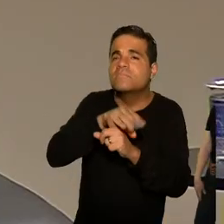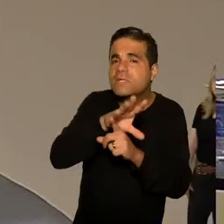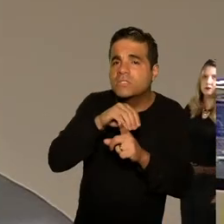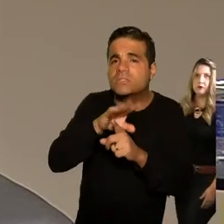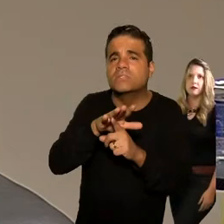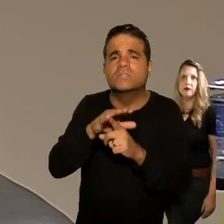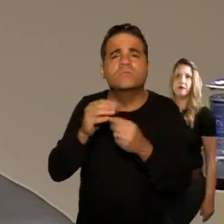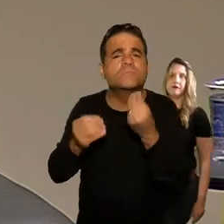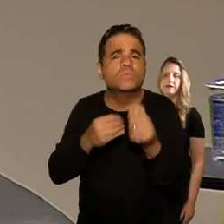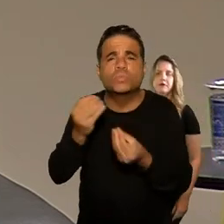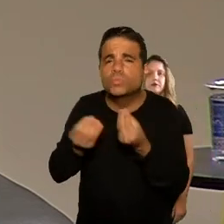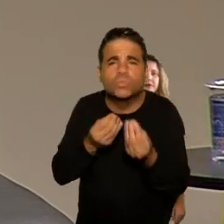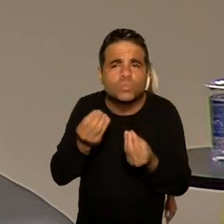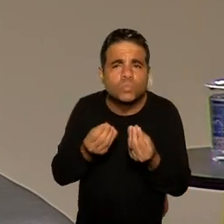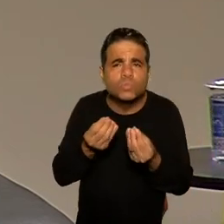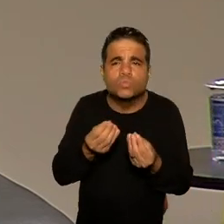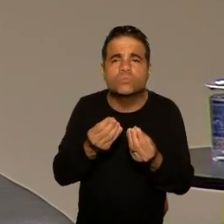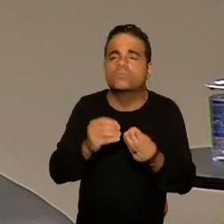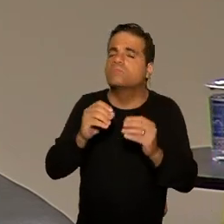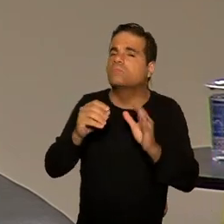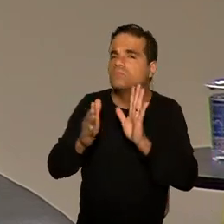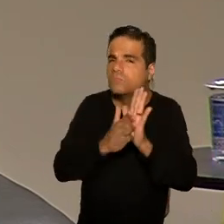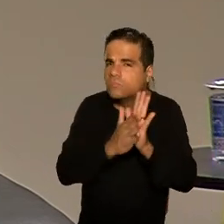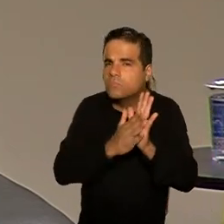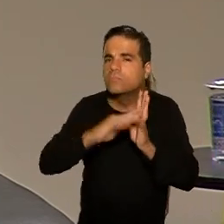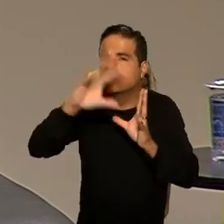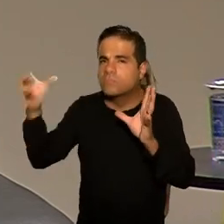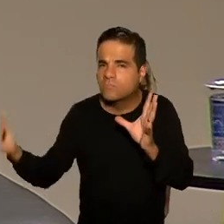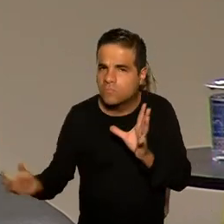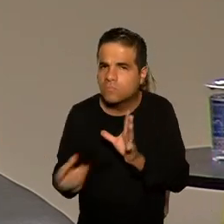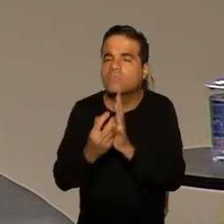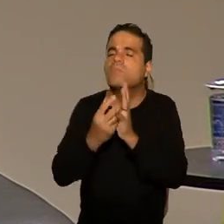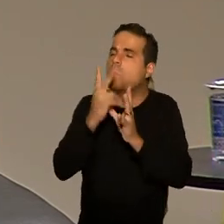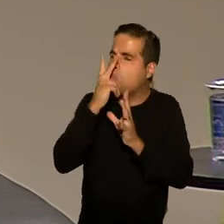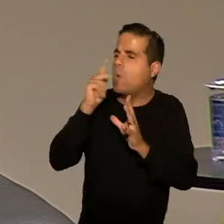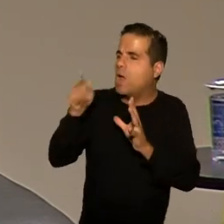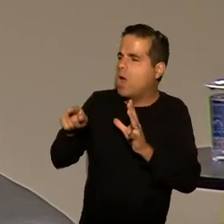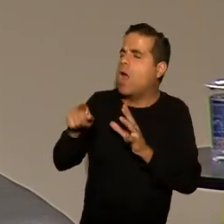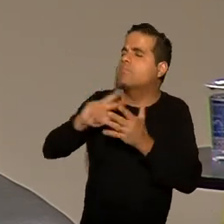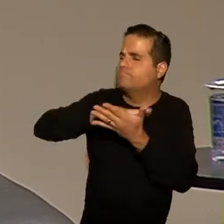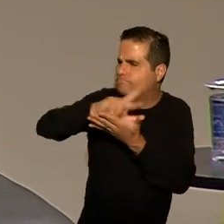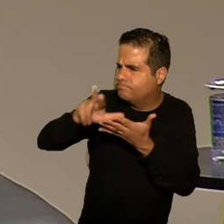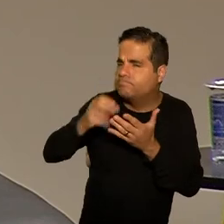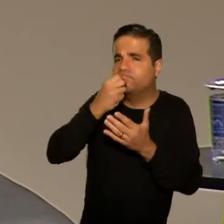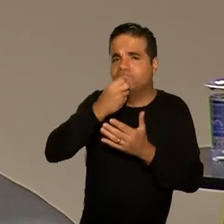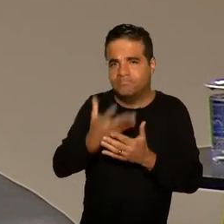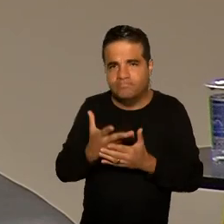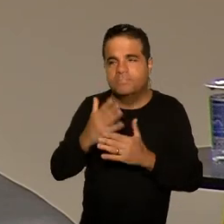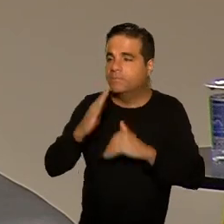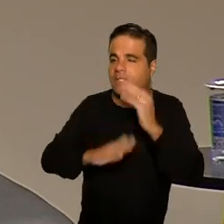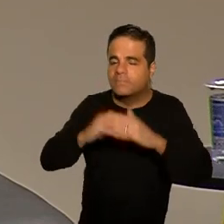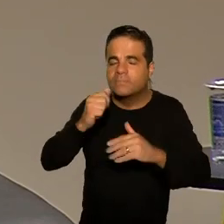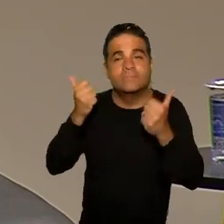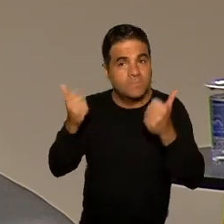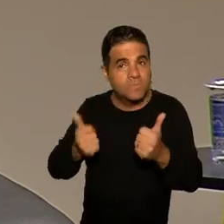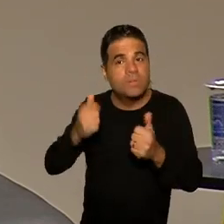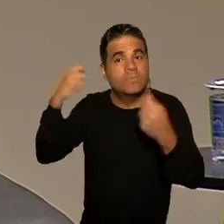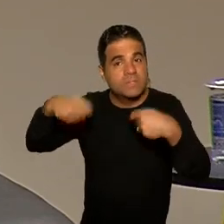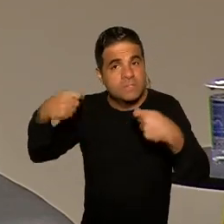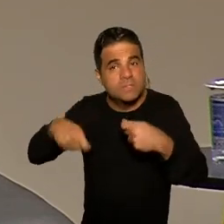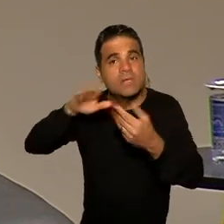funciona a reboque das proposições curatoriais E aí eu acho que esse é um aspecto a ser problematizado